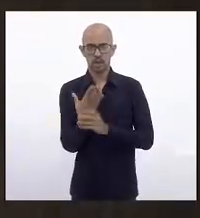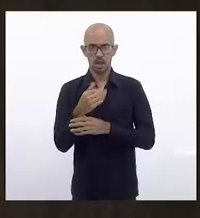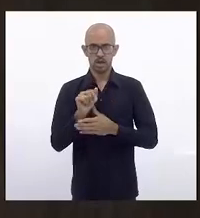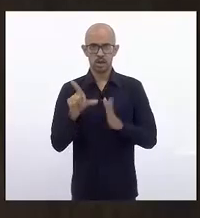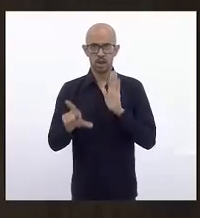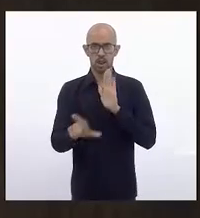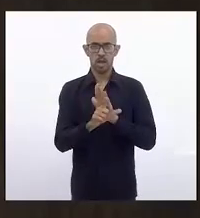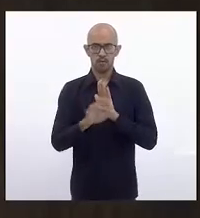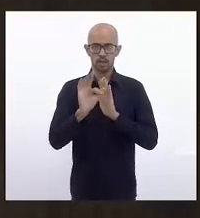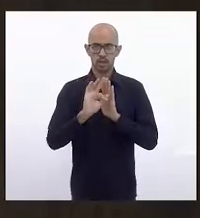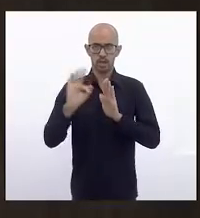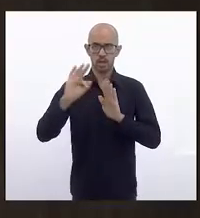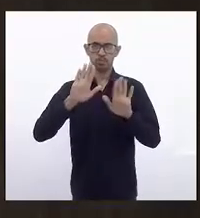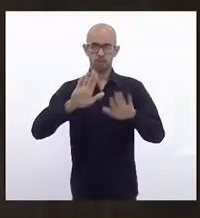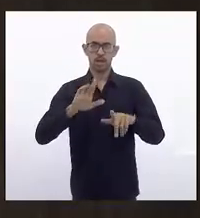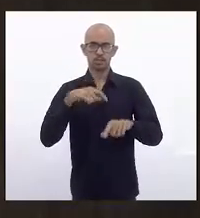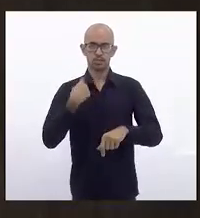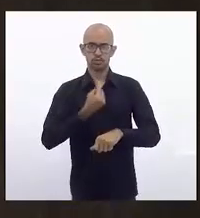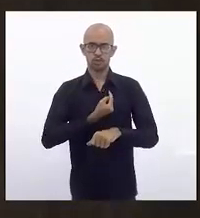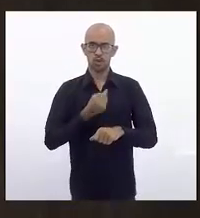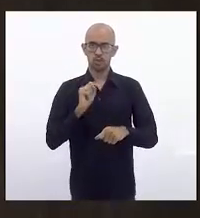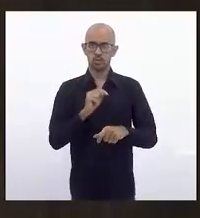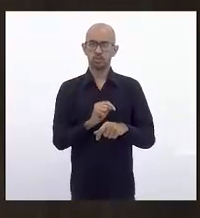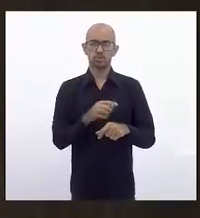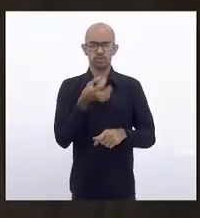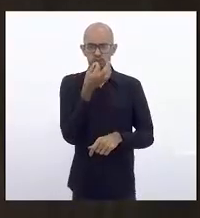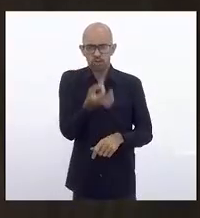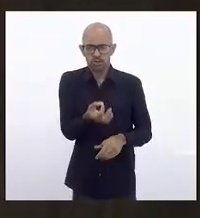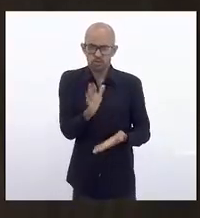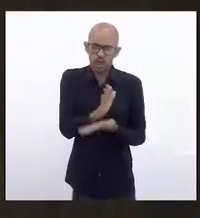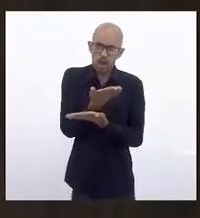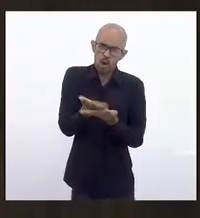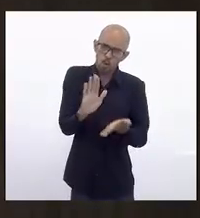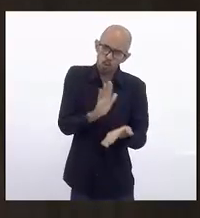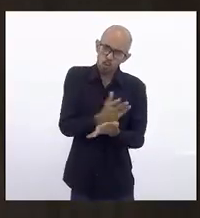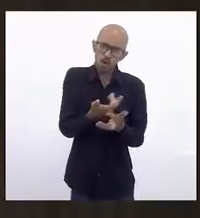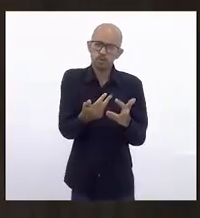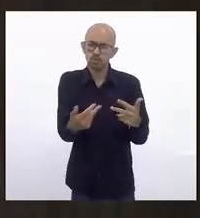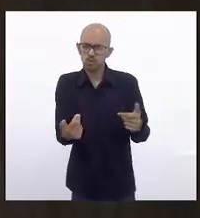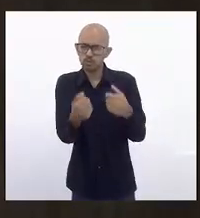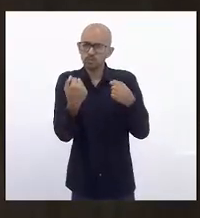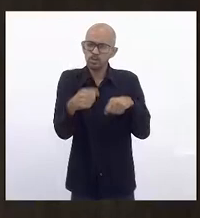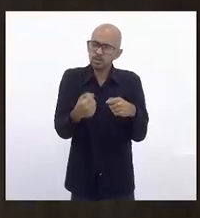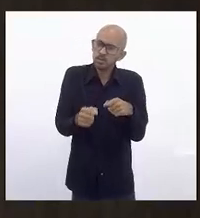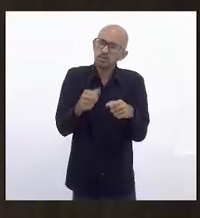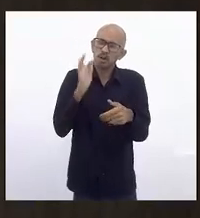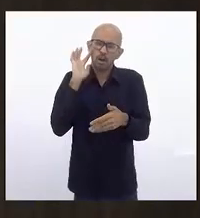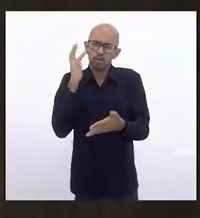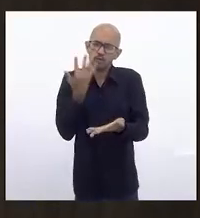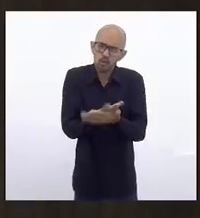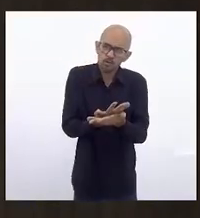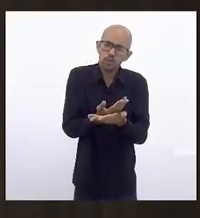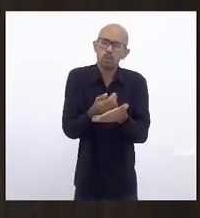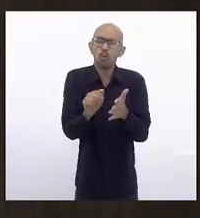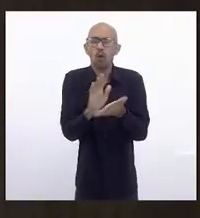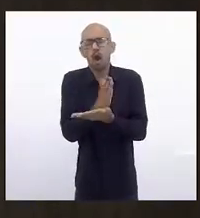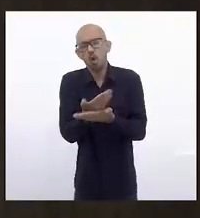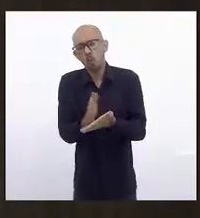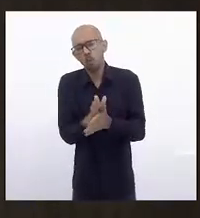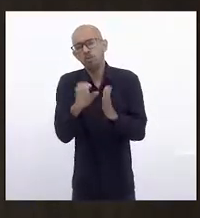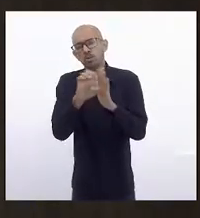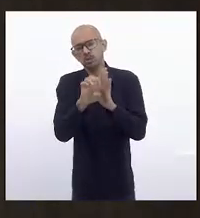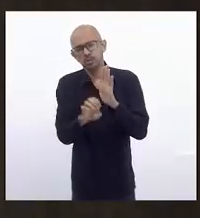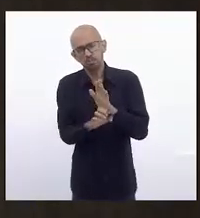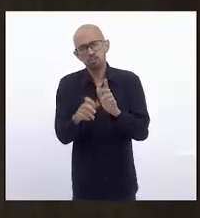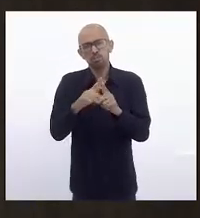federal, só que a gente indica algumas questões que merecem ser resolvidas com algumas emendas,